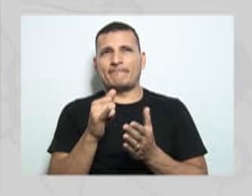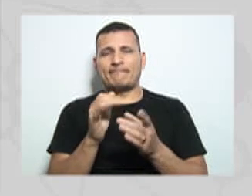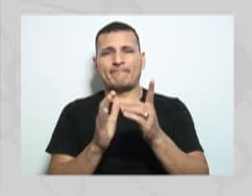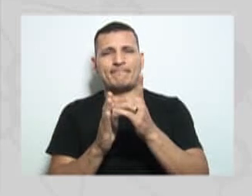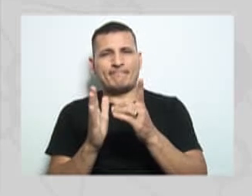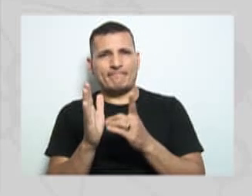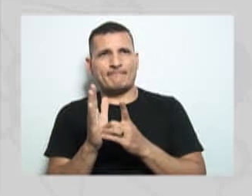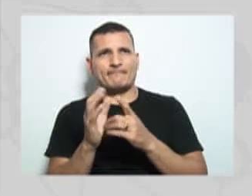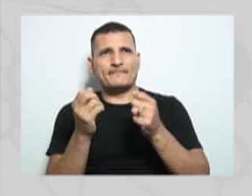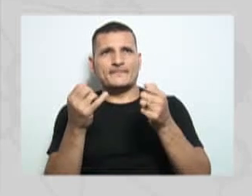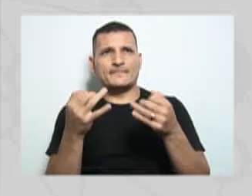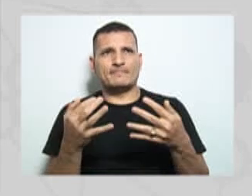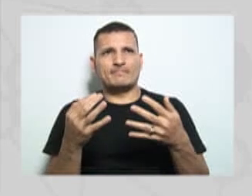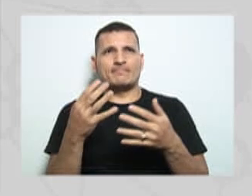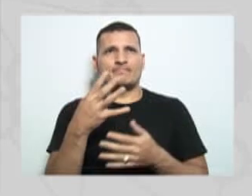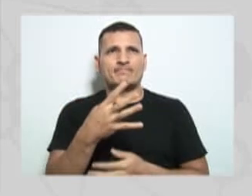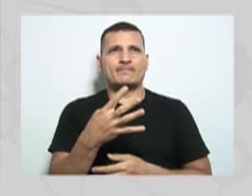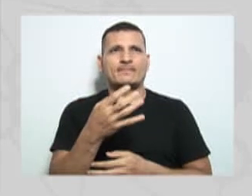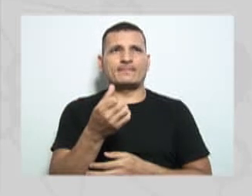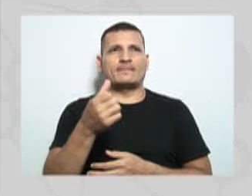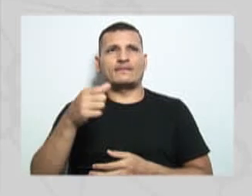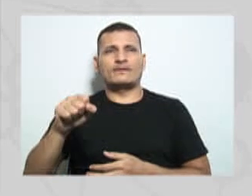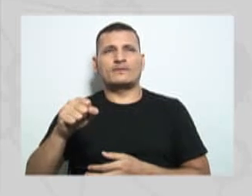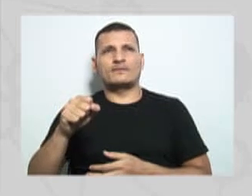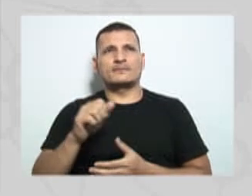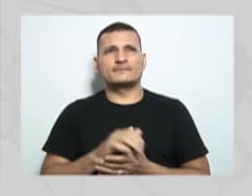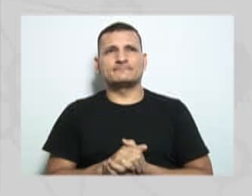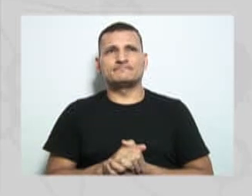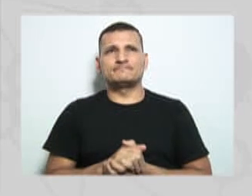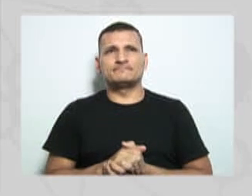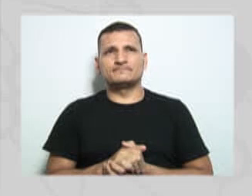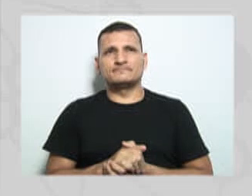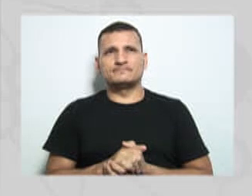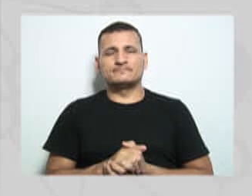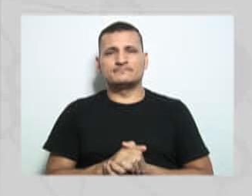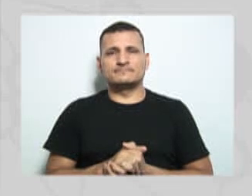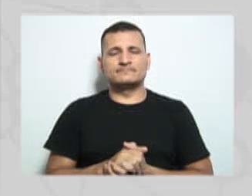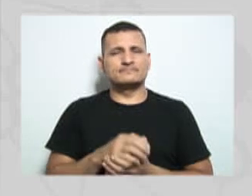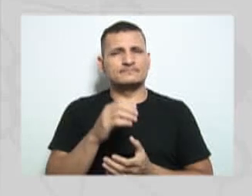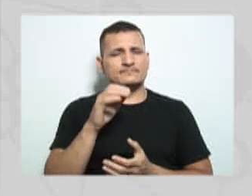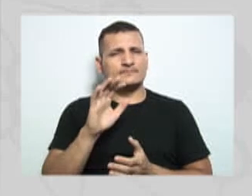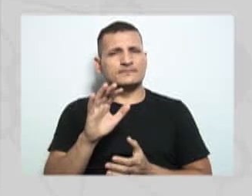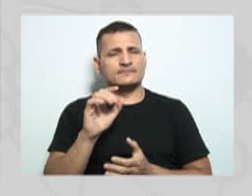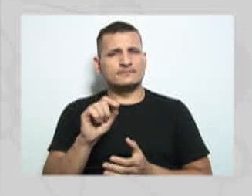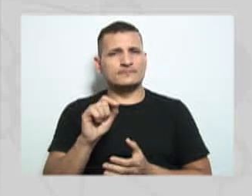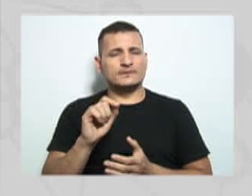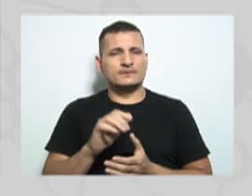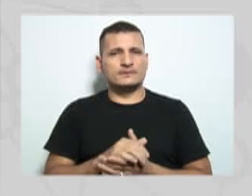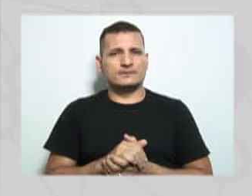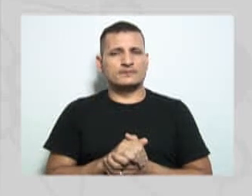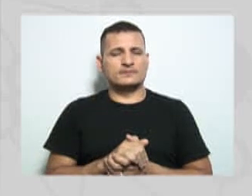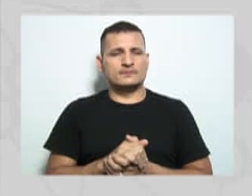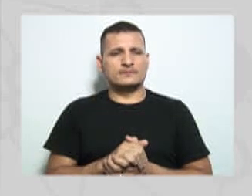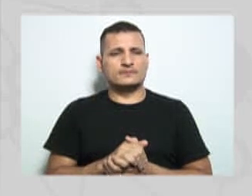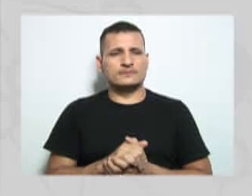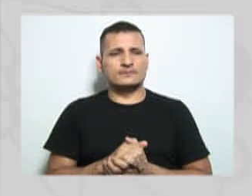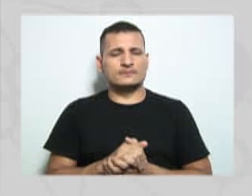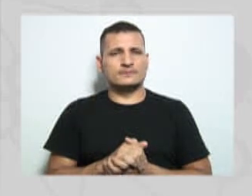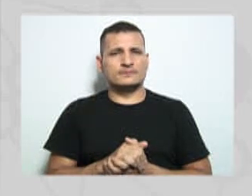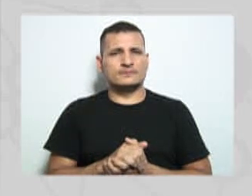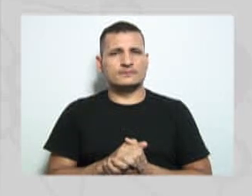número 16 da lista, a ele anexa, uma vez que, em face da interpretação dada pelas